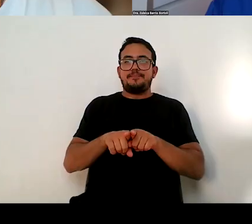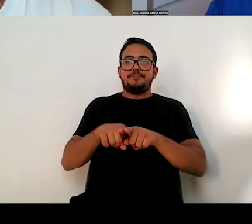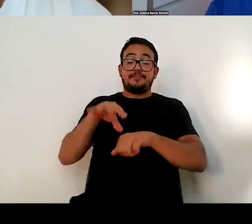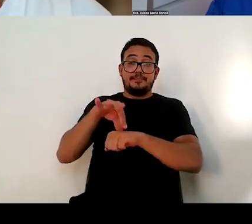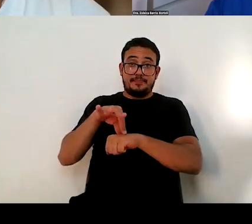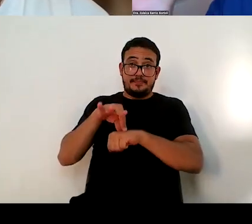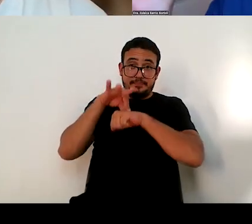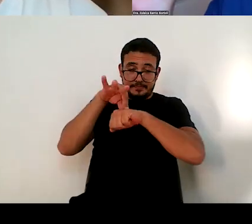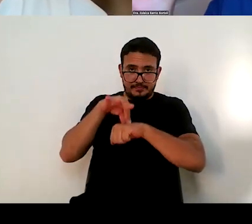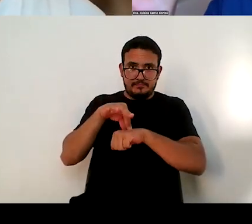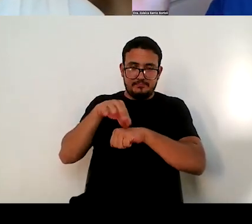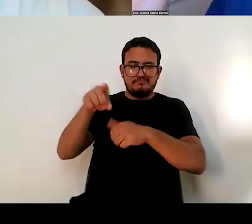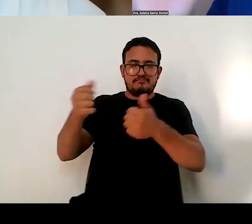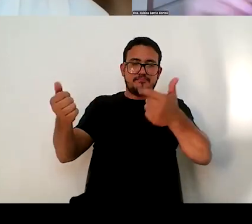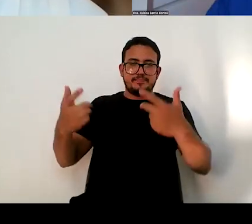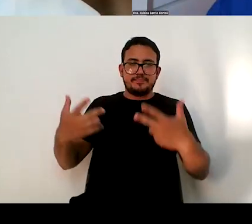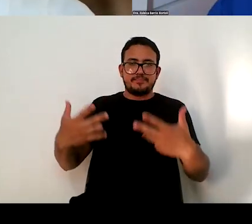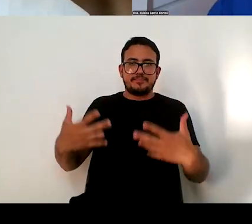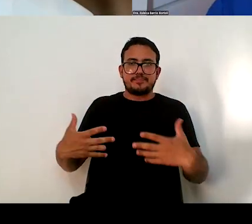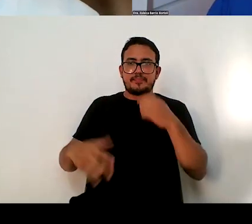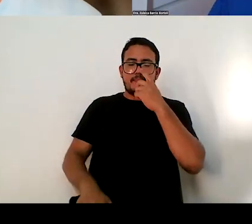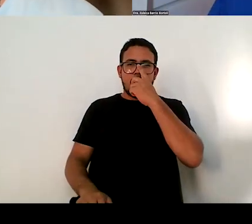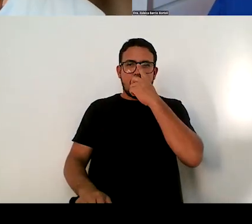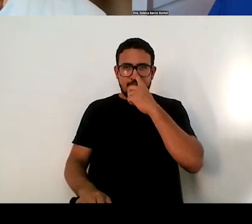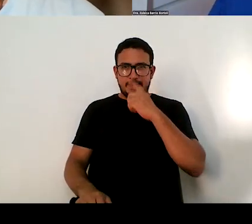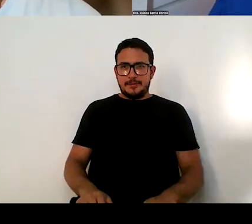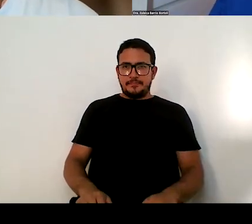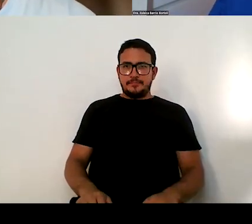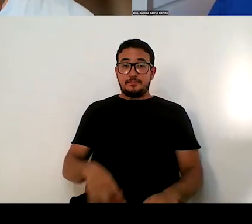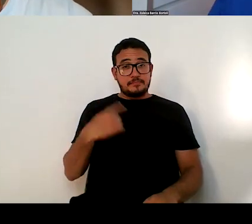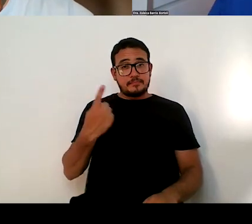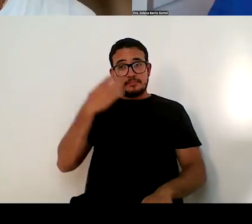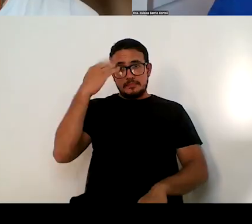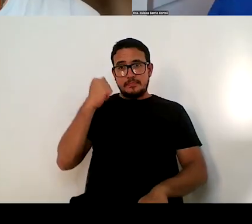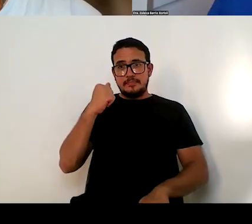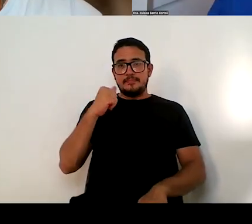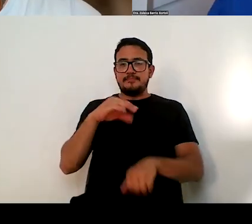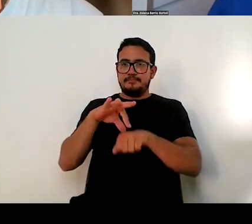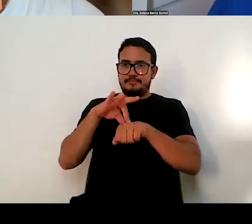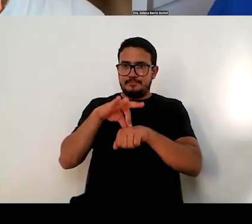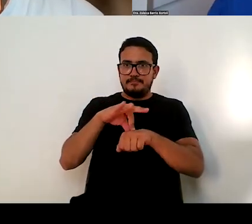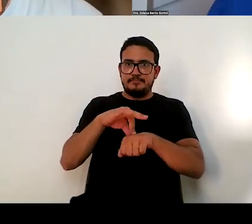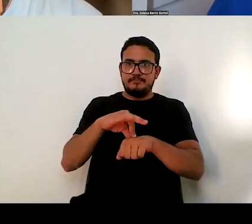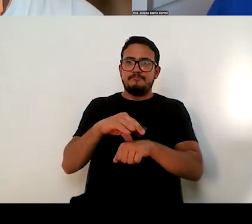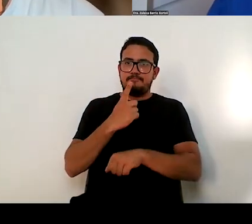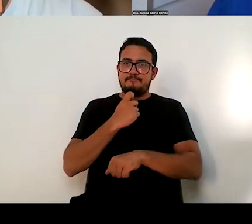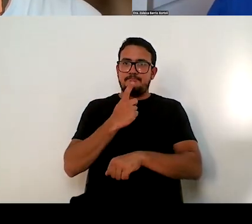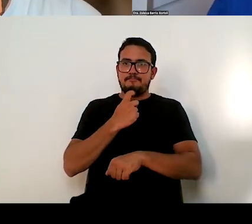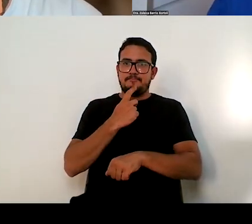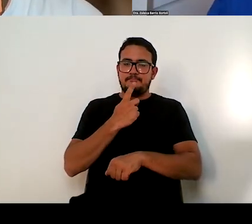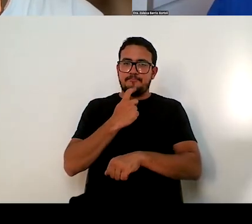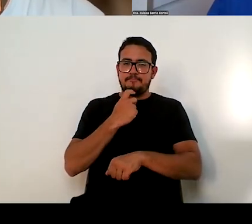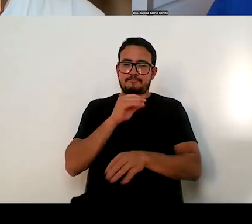você relatou, é o seguinte: a gente sabe que essas substâncias da carne vermelha, principalmente, elas são produzidas